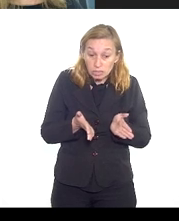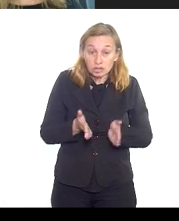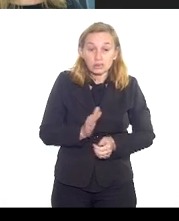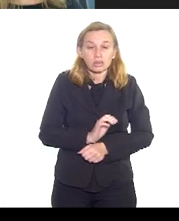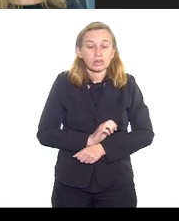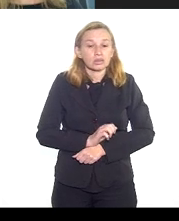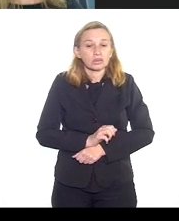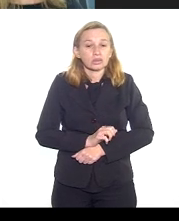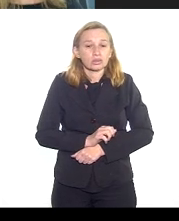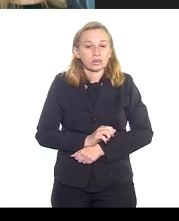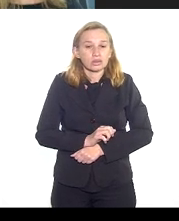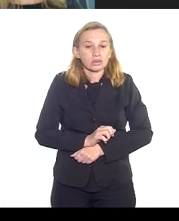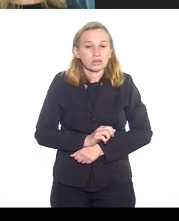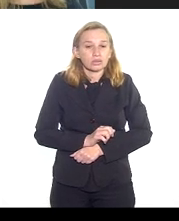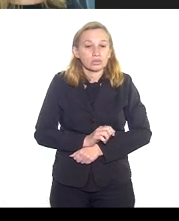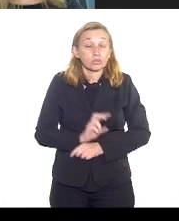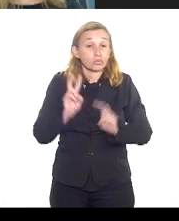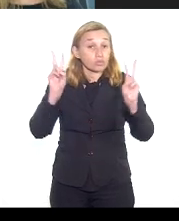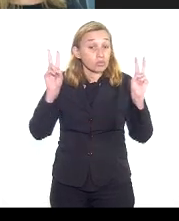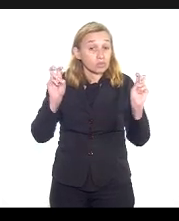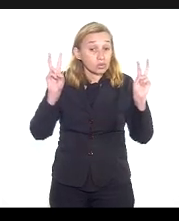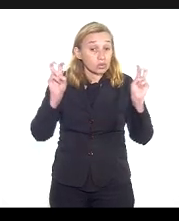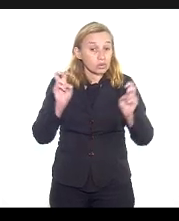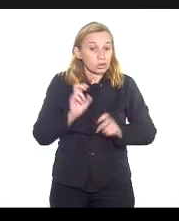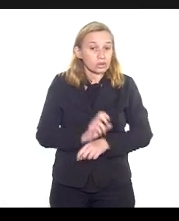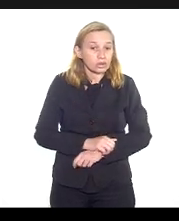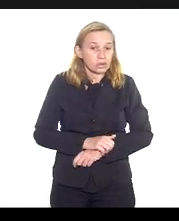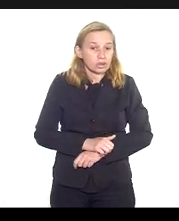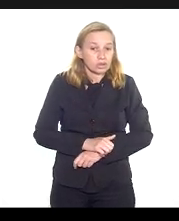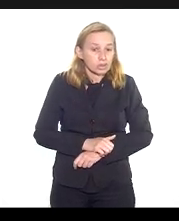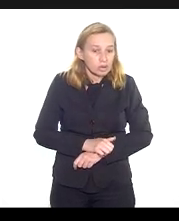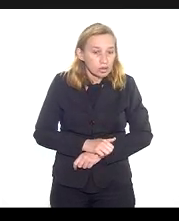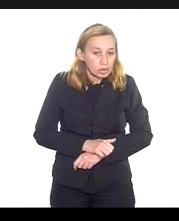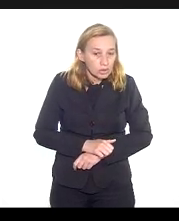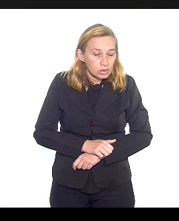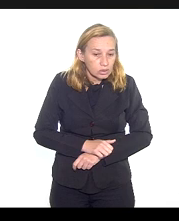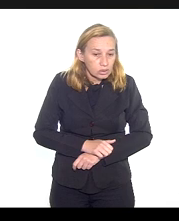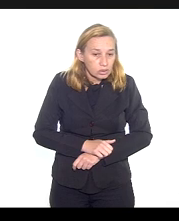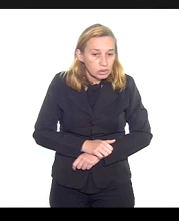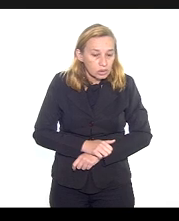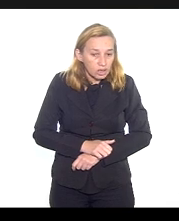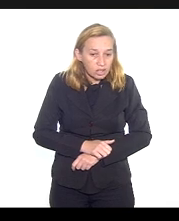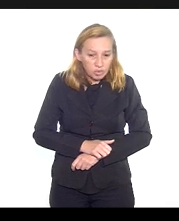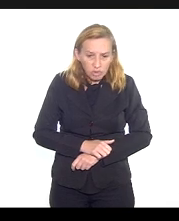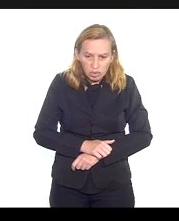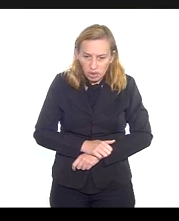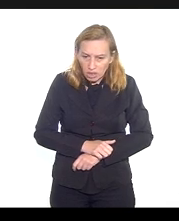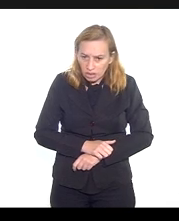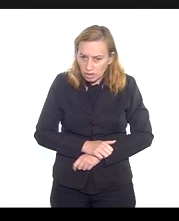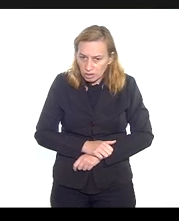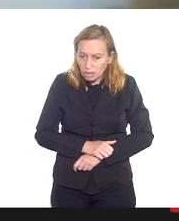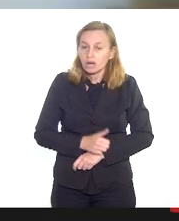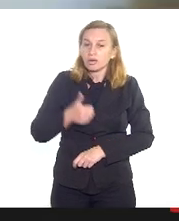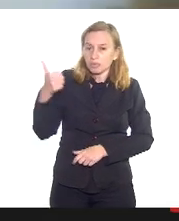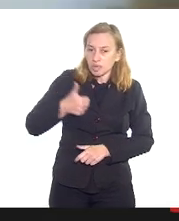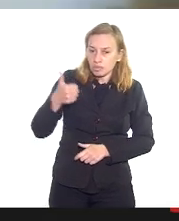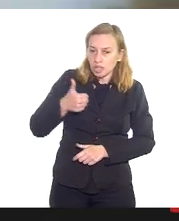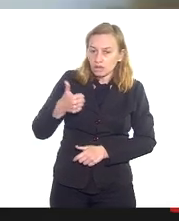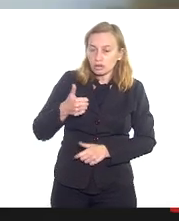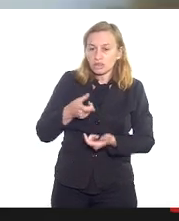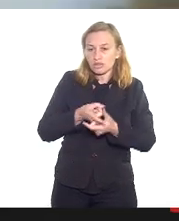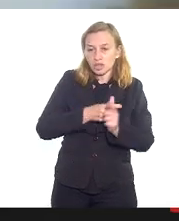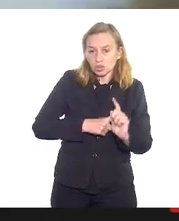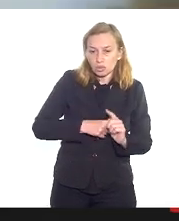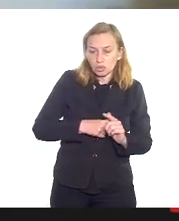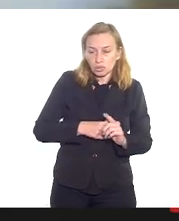né? É a questão, primeiro, do devedor ponto mais. Devedor ponto mais